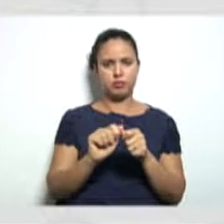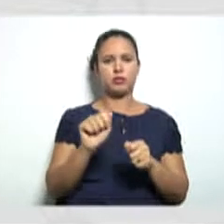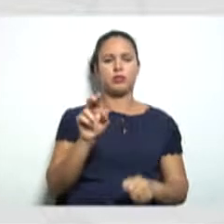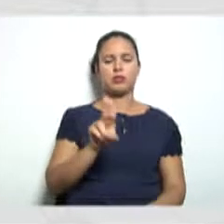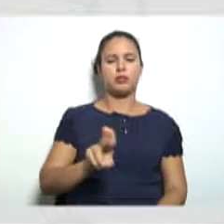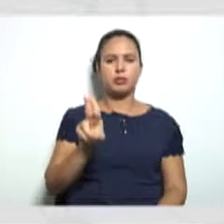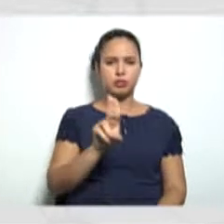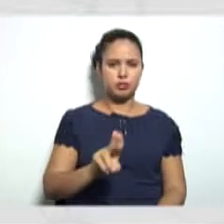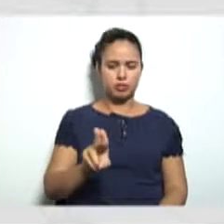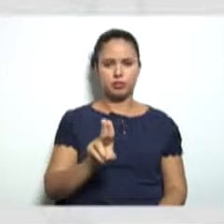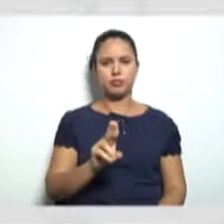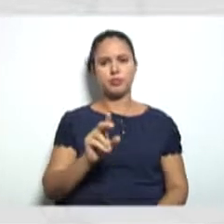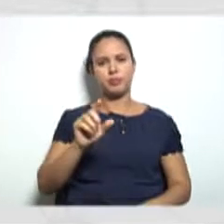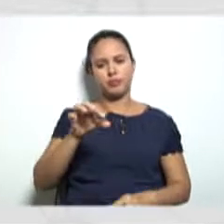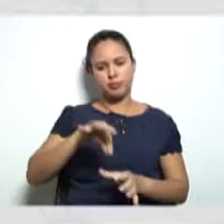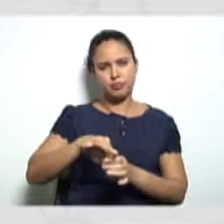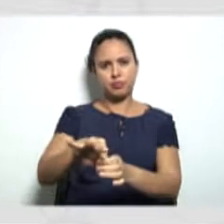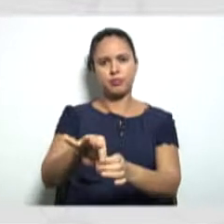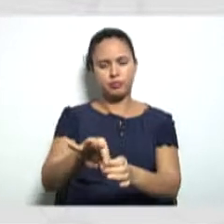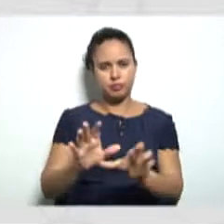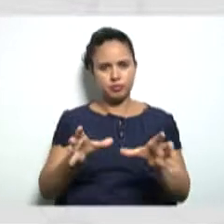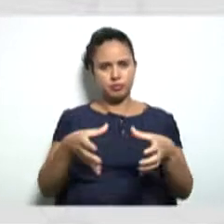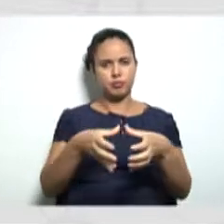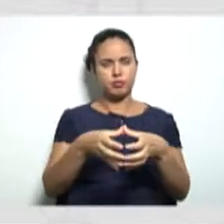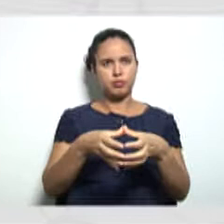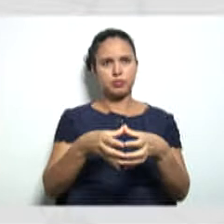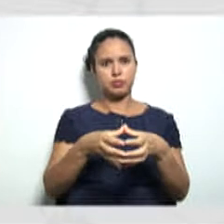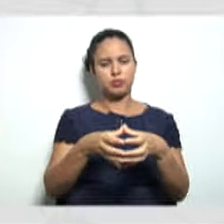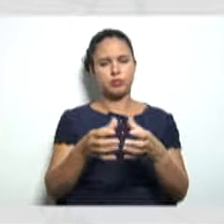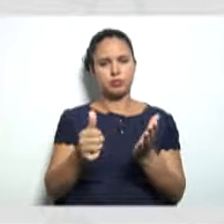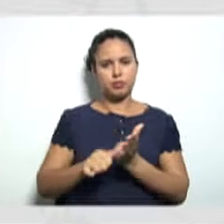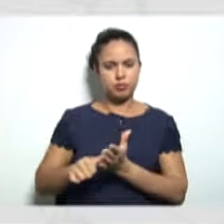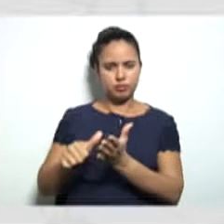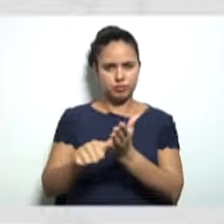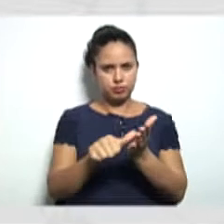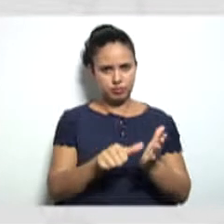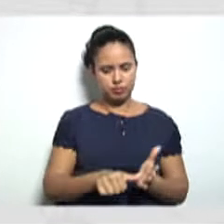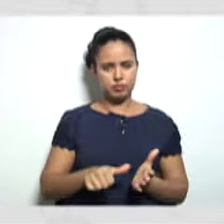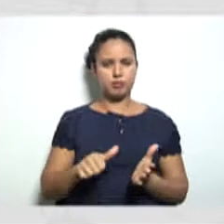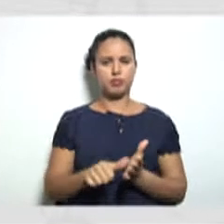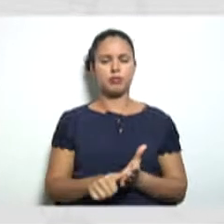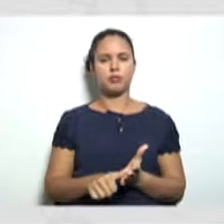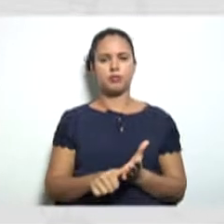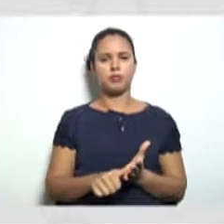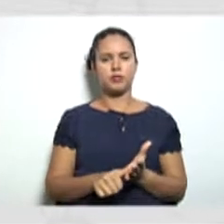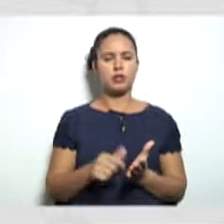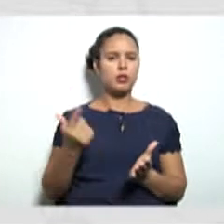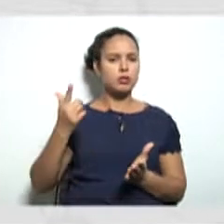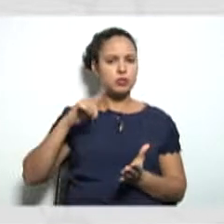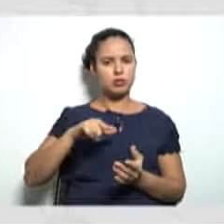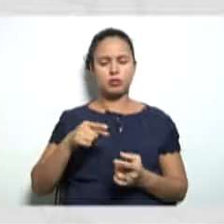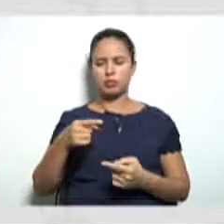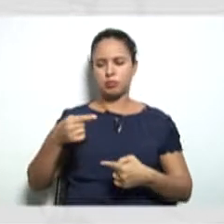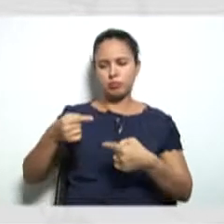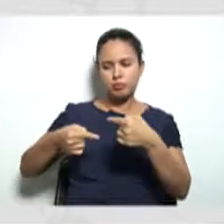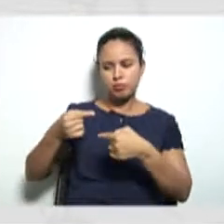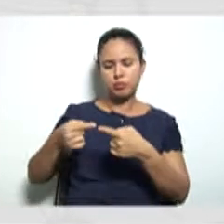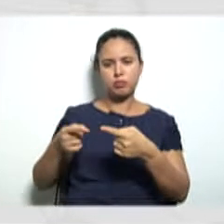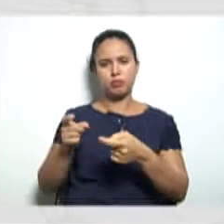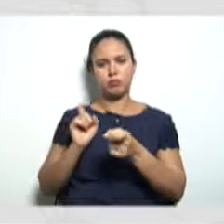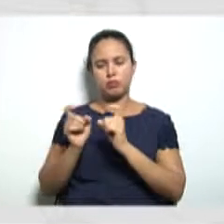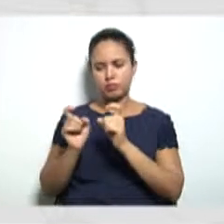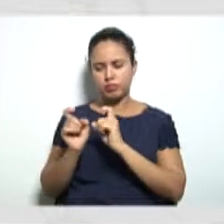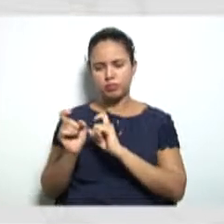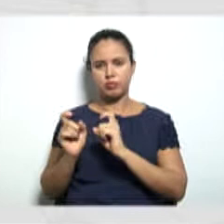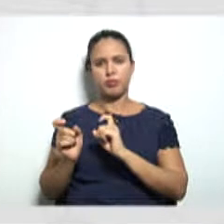finais. A venda coletiva da produção dos cooperados, e por ser coletiva a gente consegue negociar preço melhor, condição